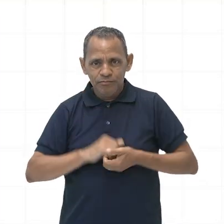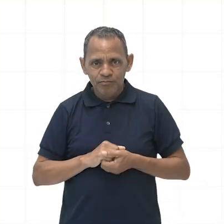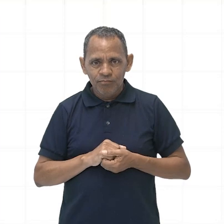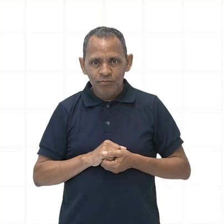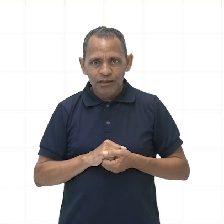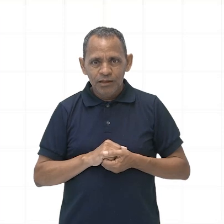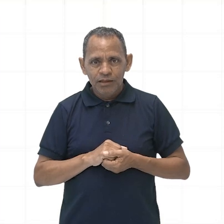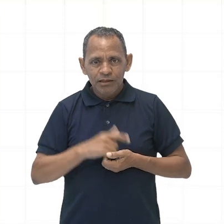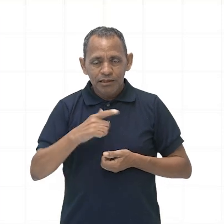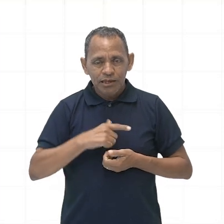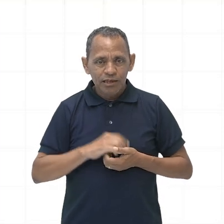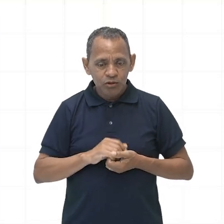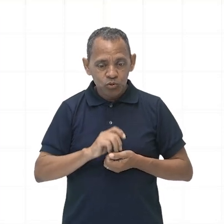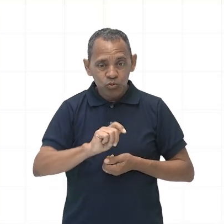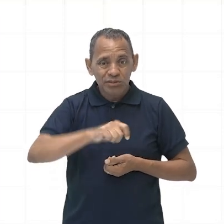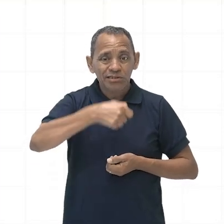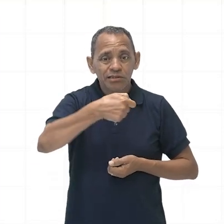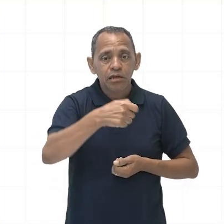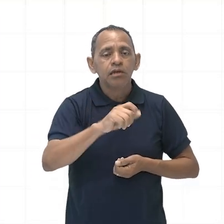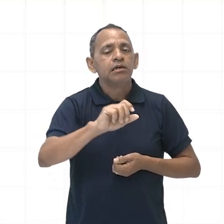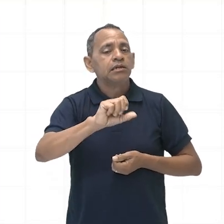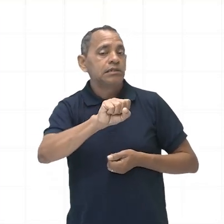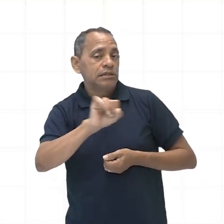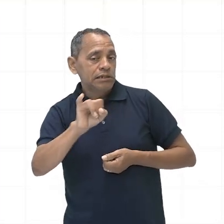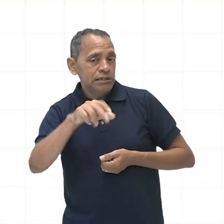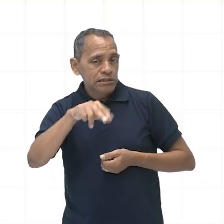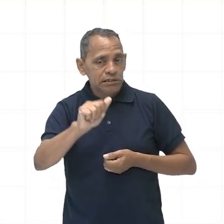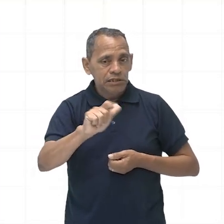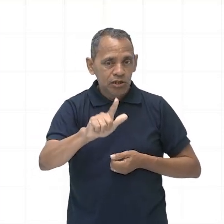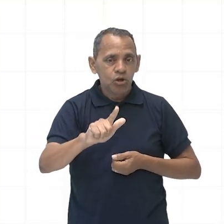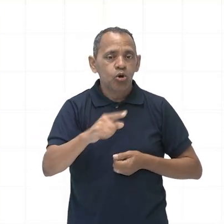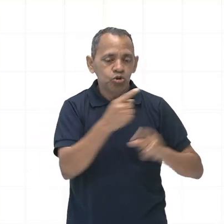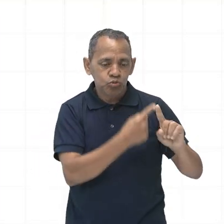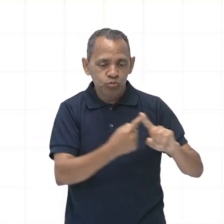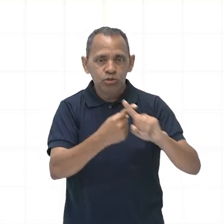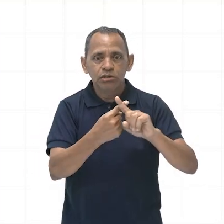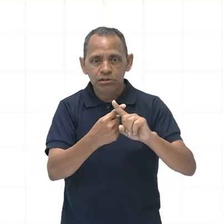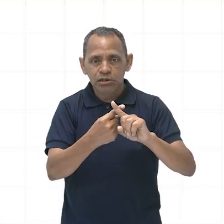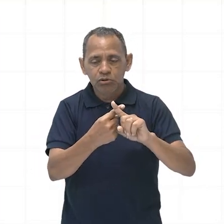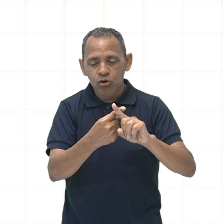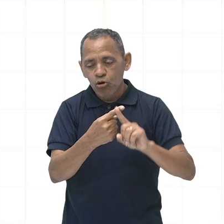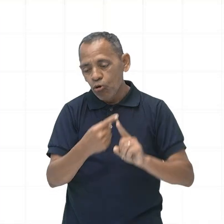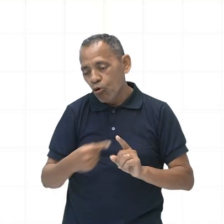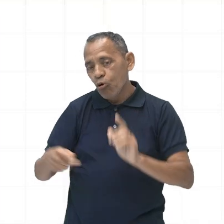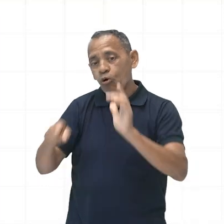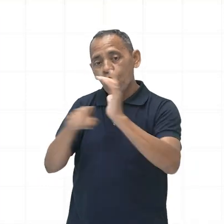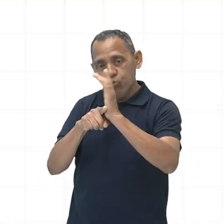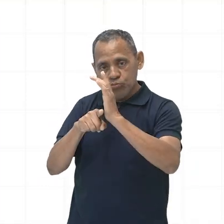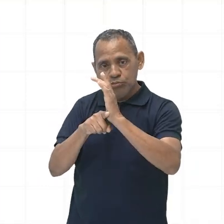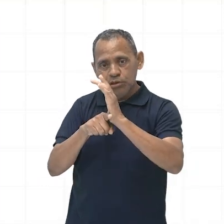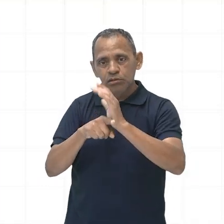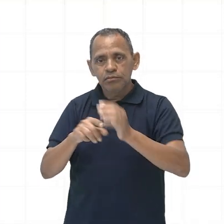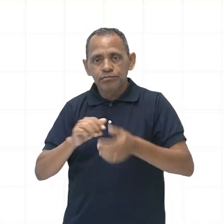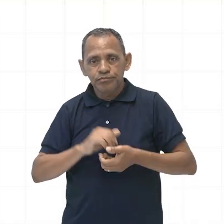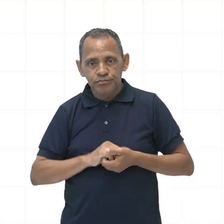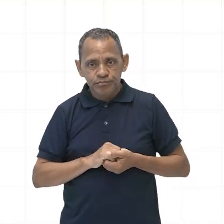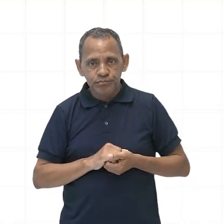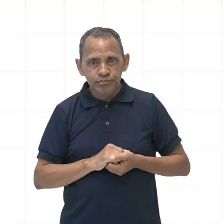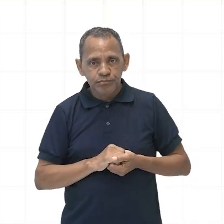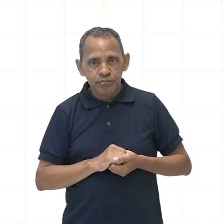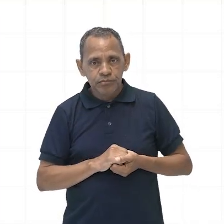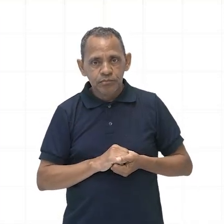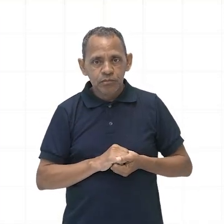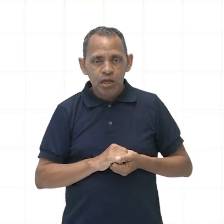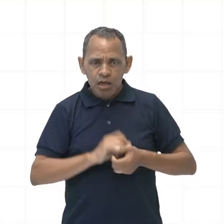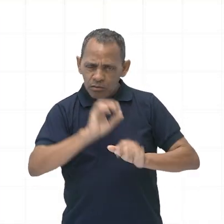de multiplicação e um sinal de subtração. Então, por isso, a gente costuma colocar o menos 3 entre parênteses, só para organizar, né, e não